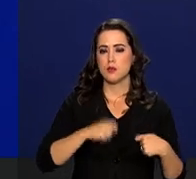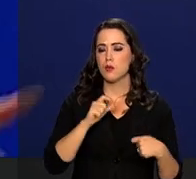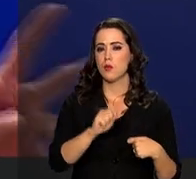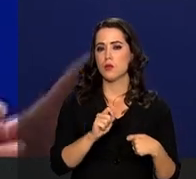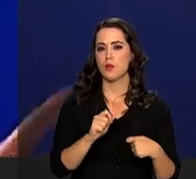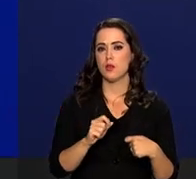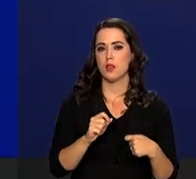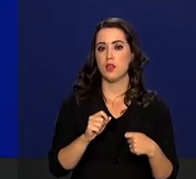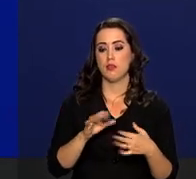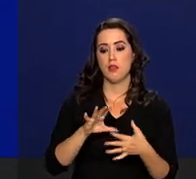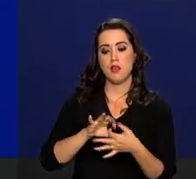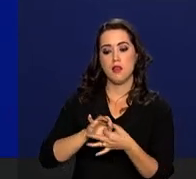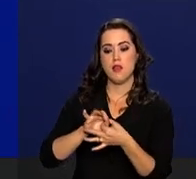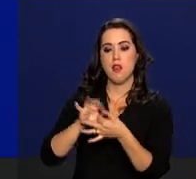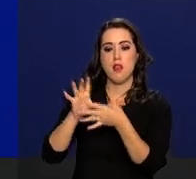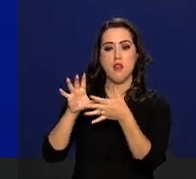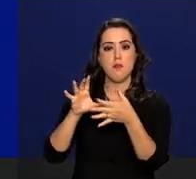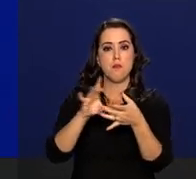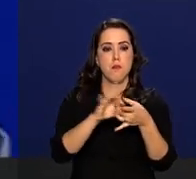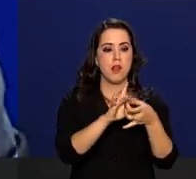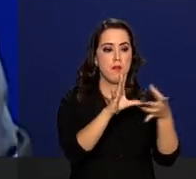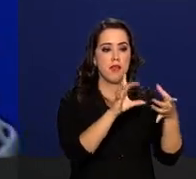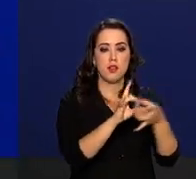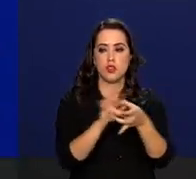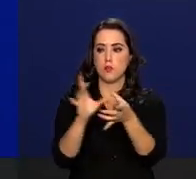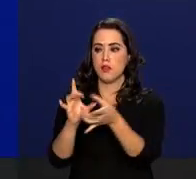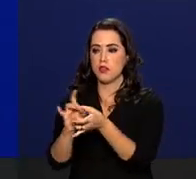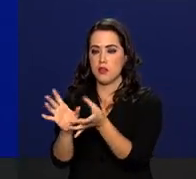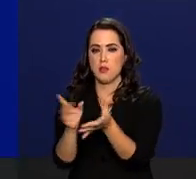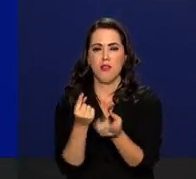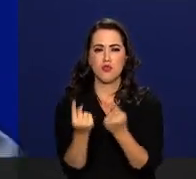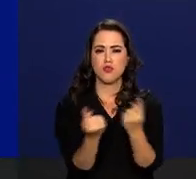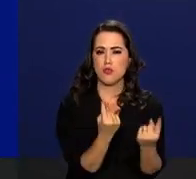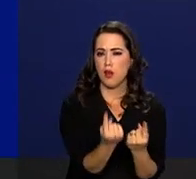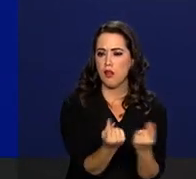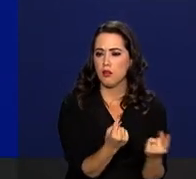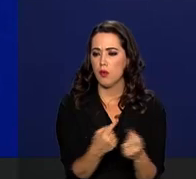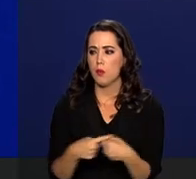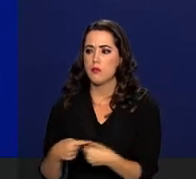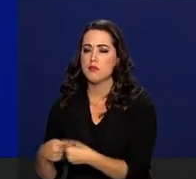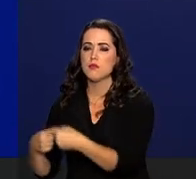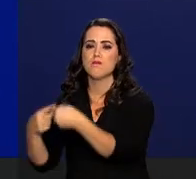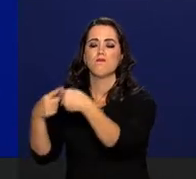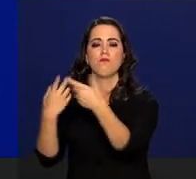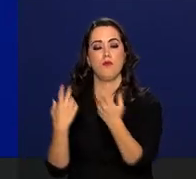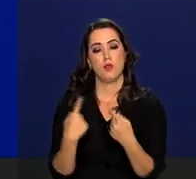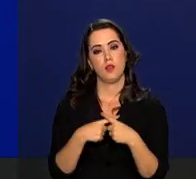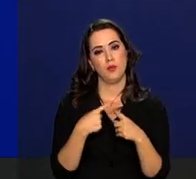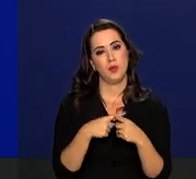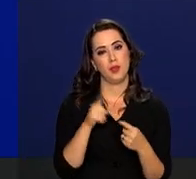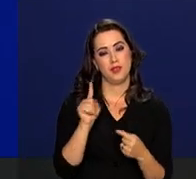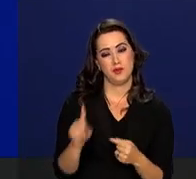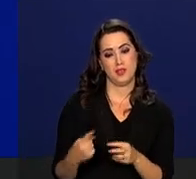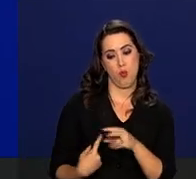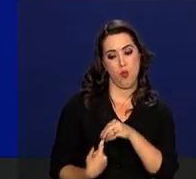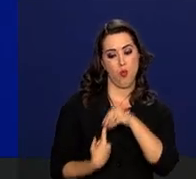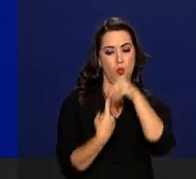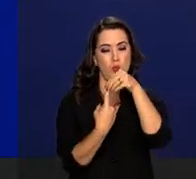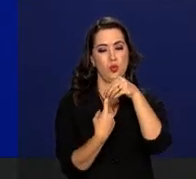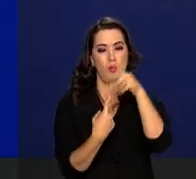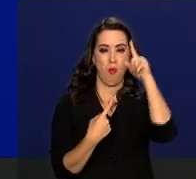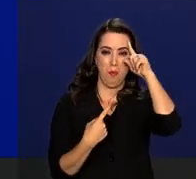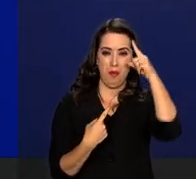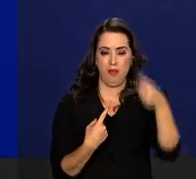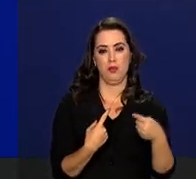desta descentralização. Porque, veja bem, a ideia de centralizar é trazer para um centro único. A ideia